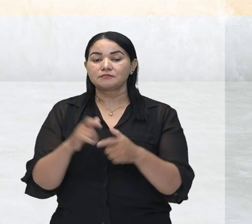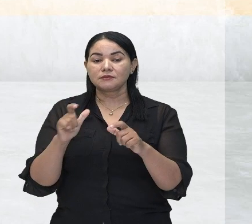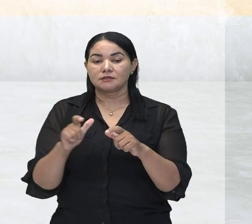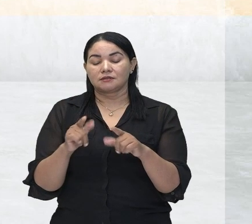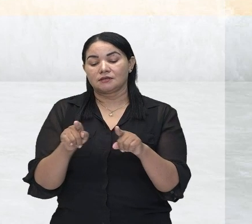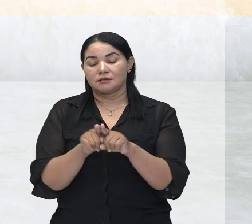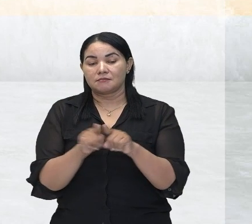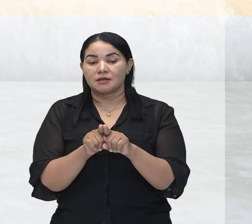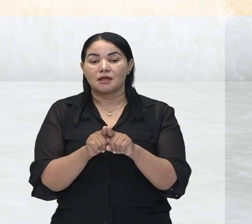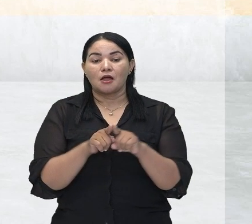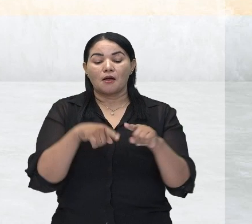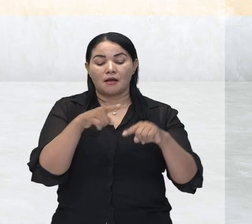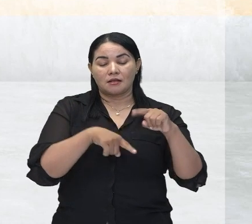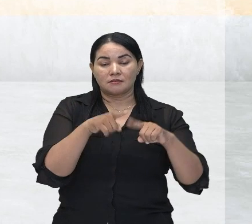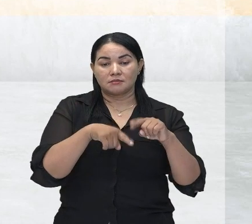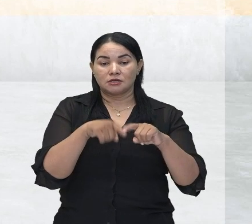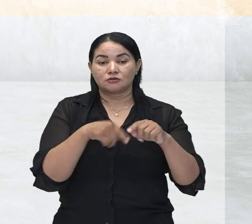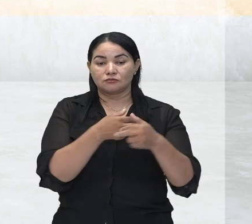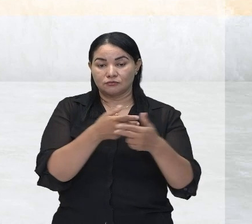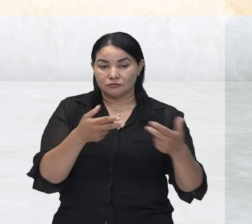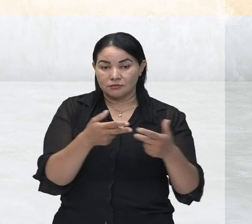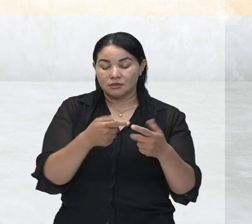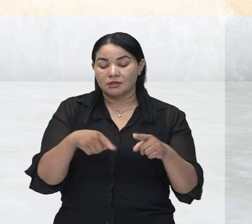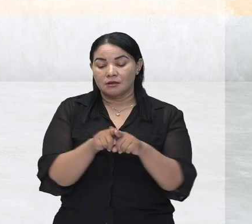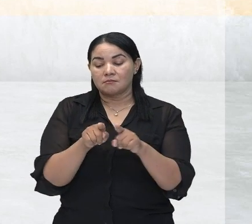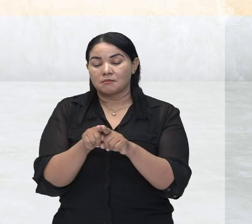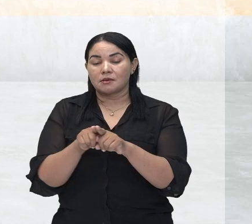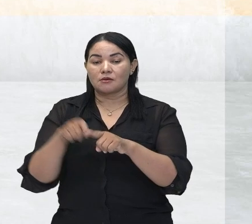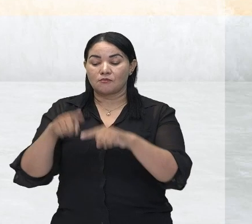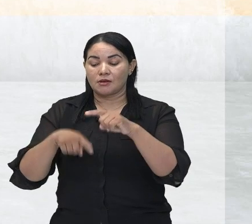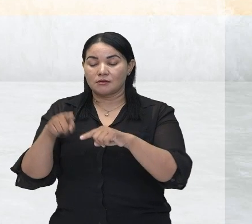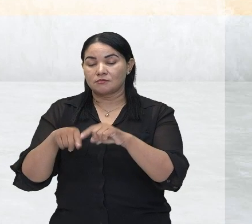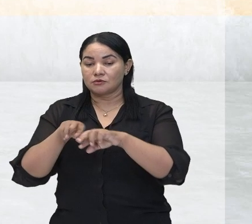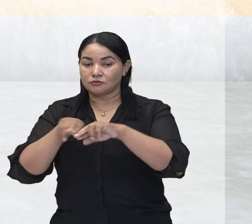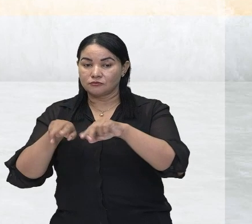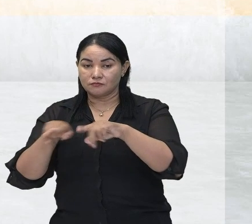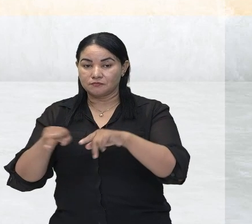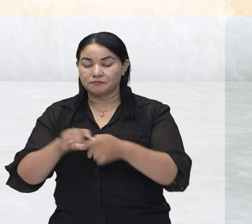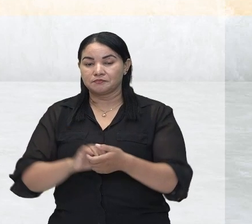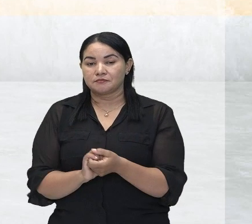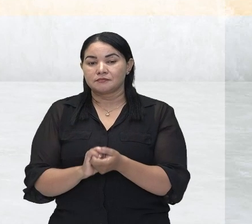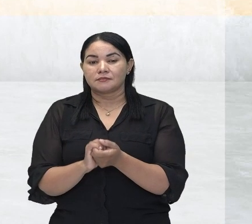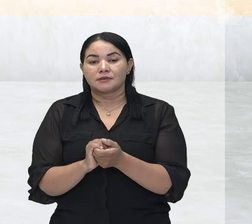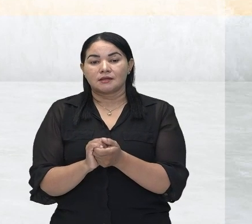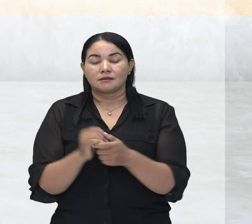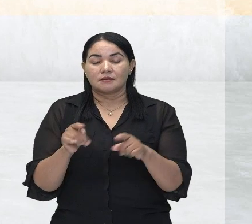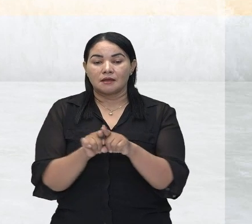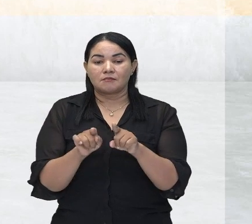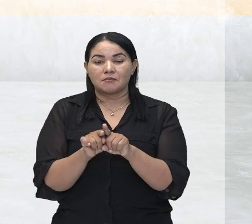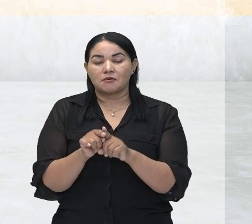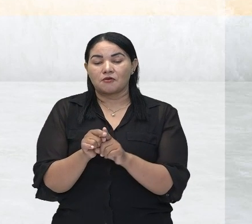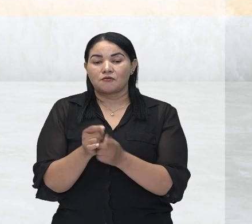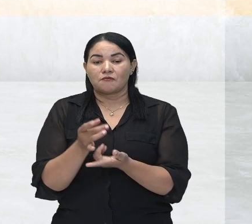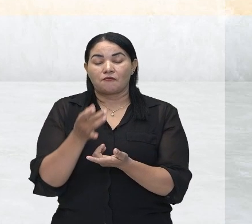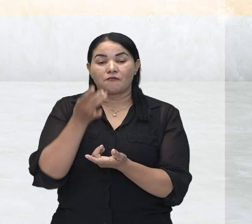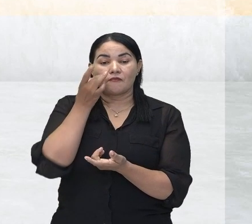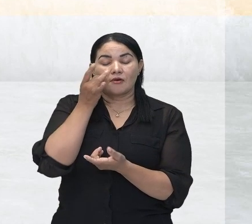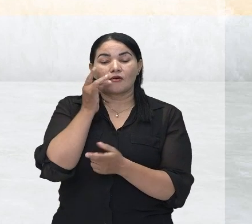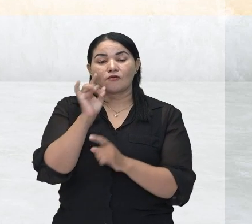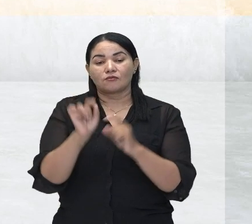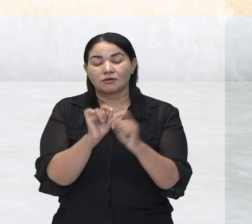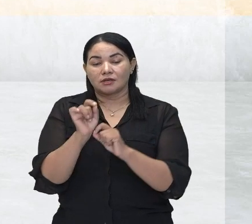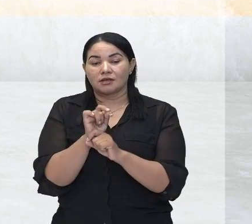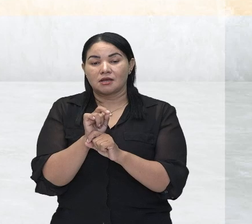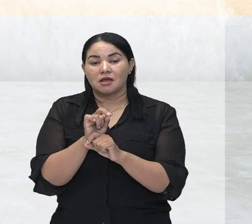e os elementos imateriais que eu acabei de falar. A minha identidade está ligada a esses aspectos